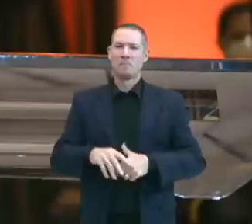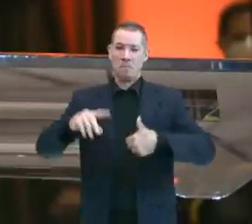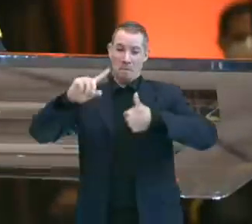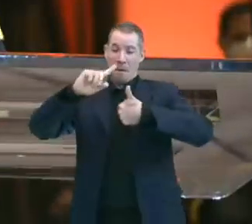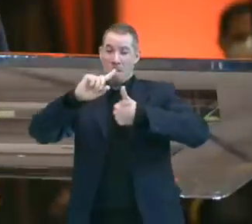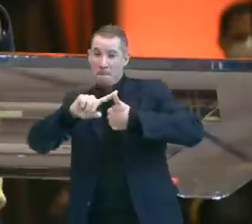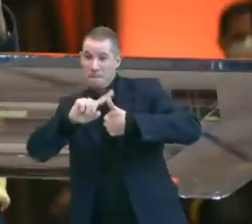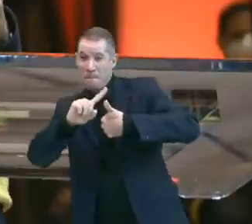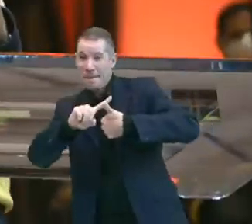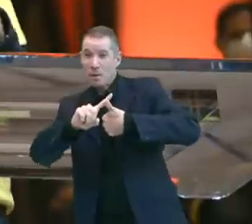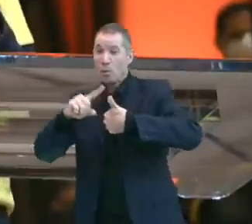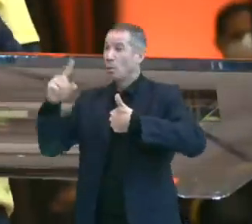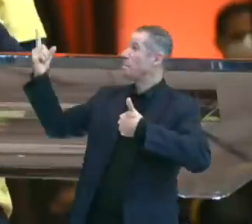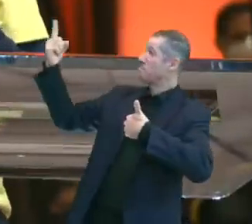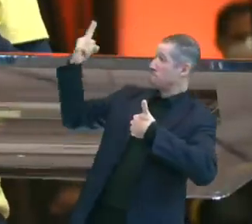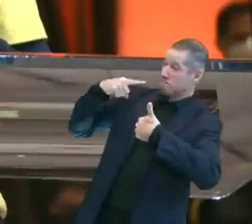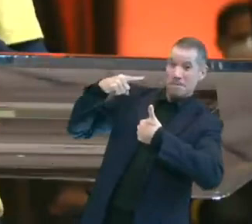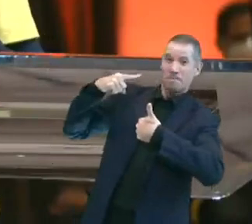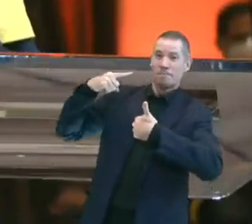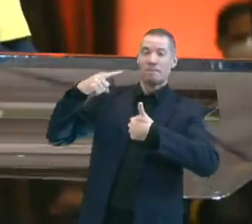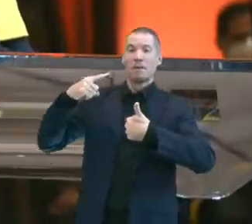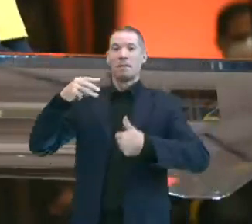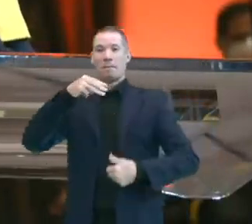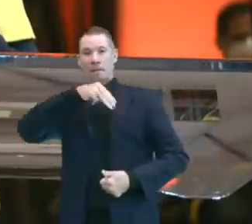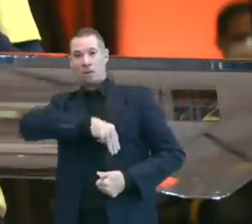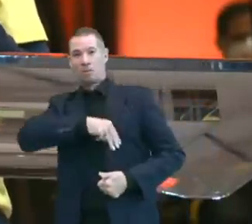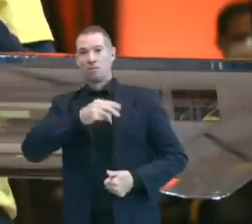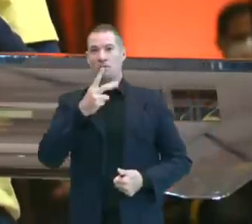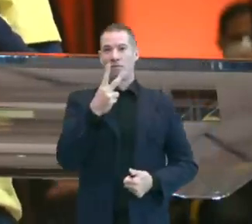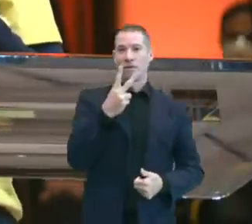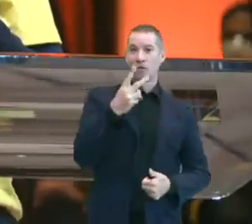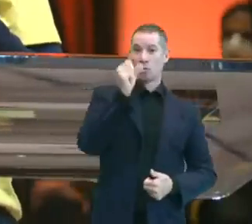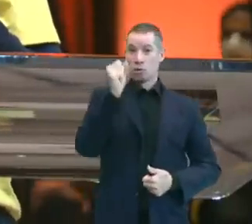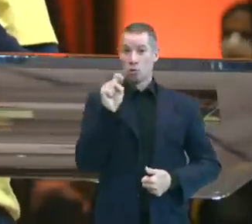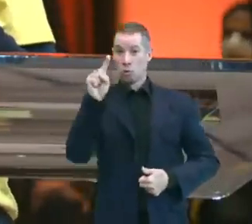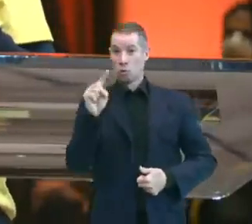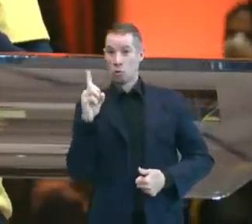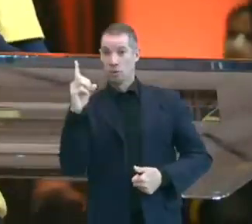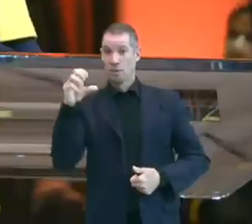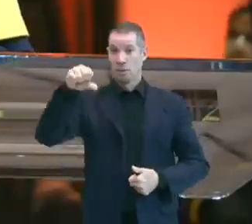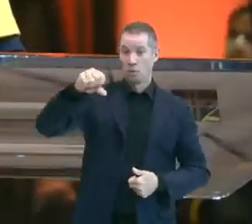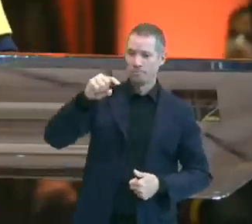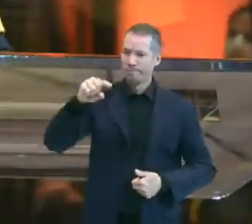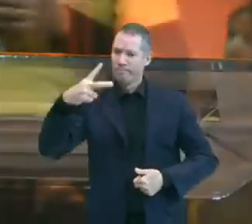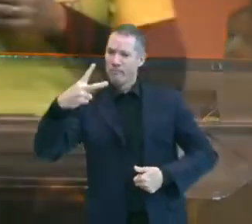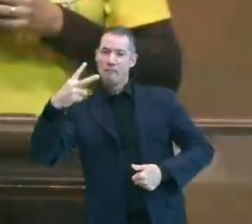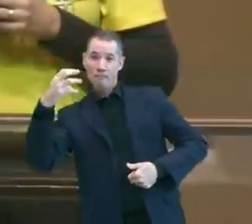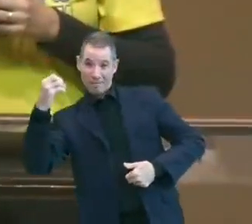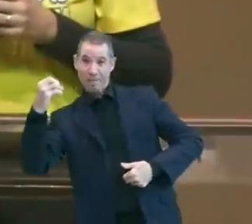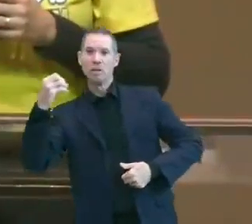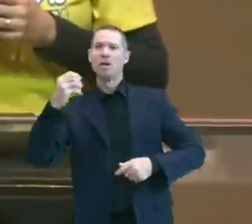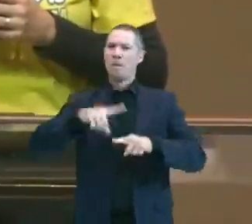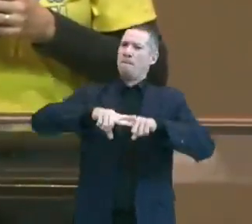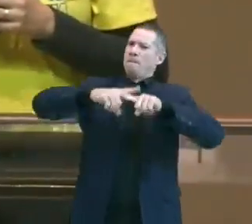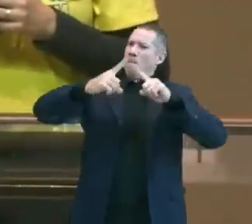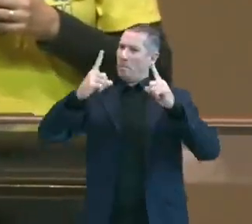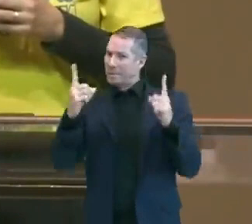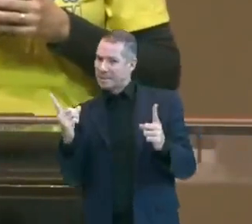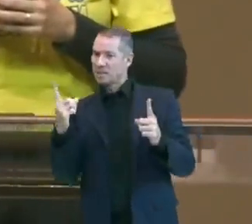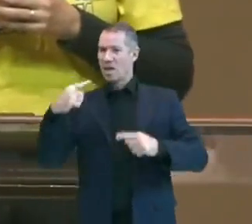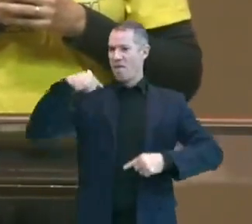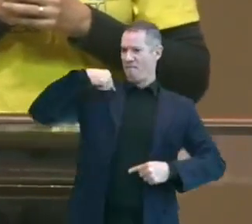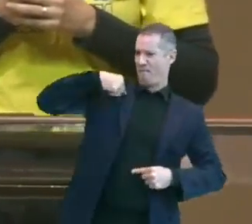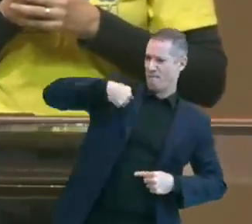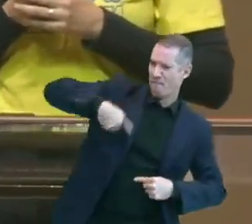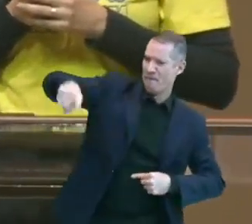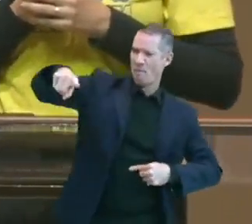Primeiro, porque é uma ordenança. Mateus 28, de 19 a 20, diz o seguinte: portanto,